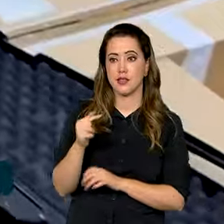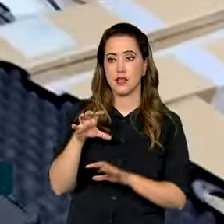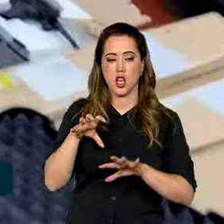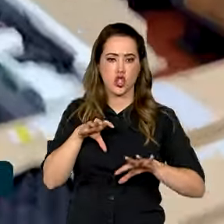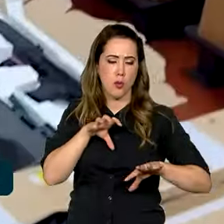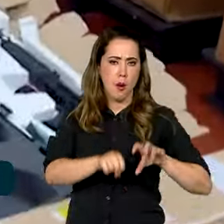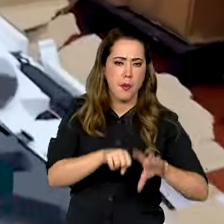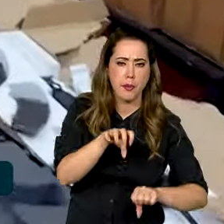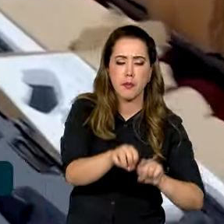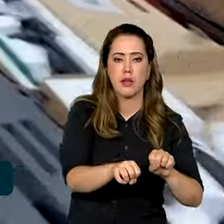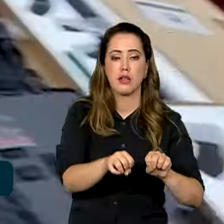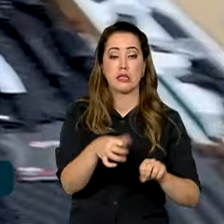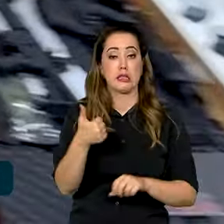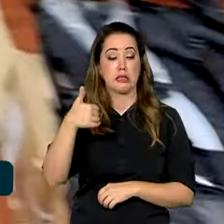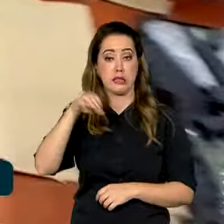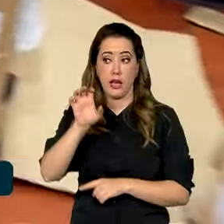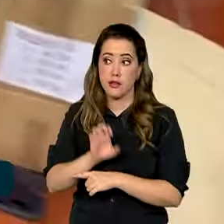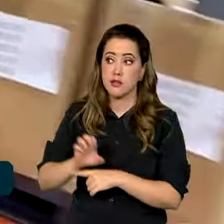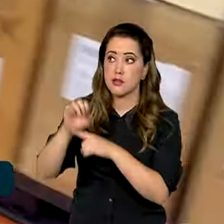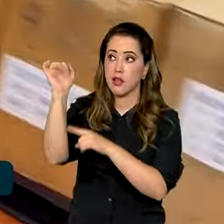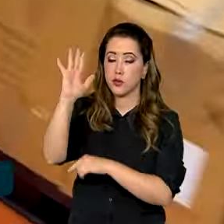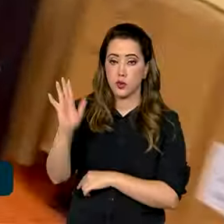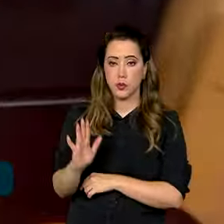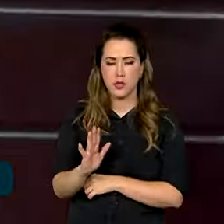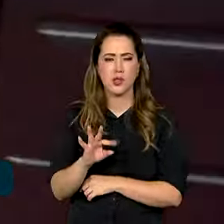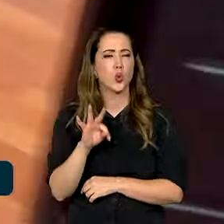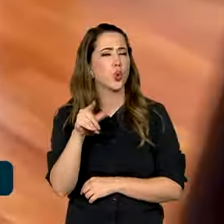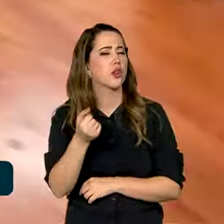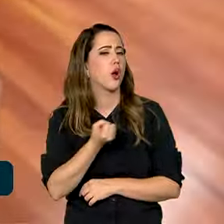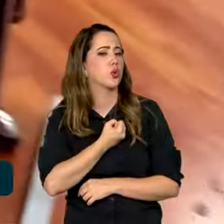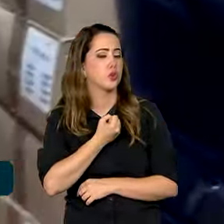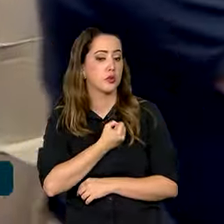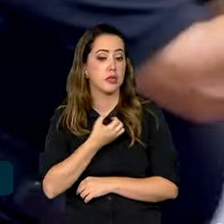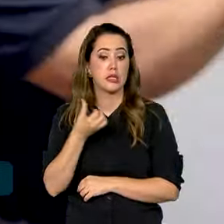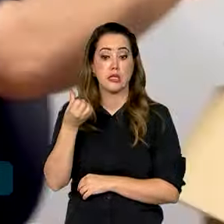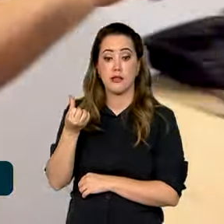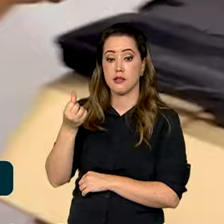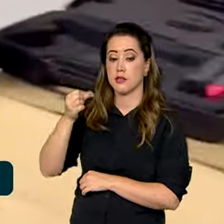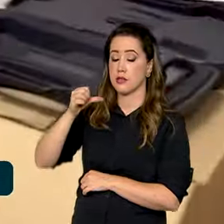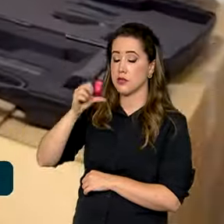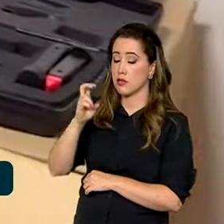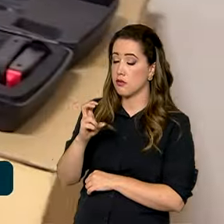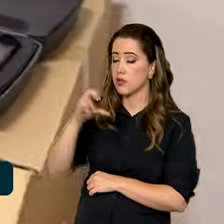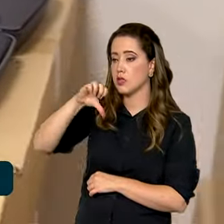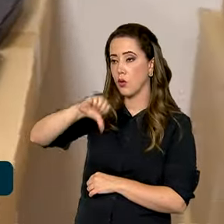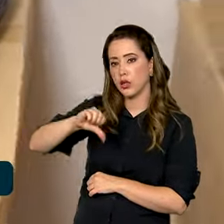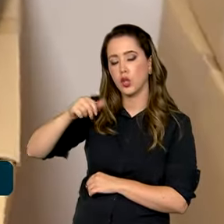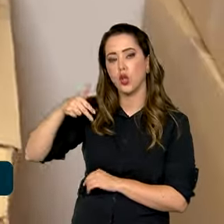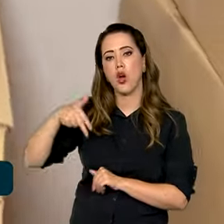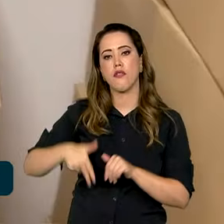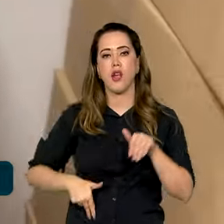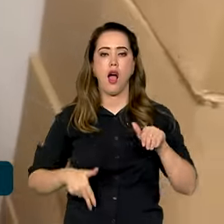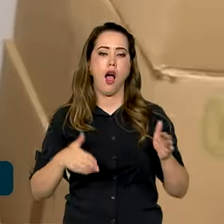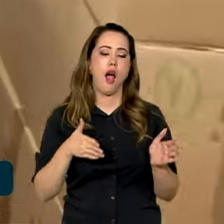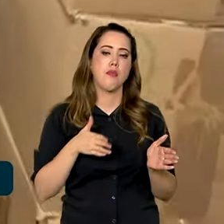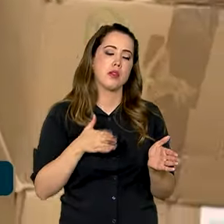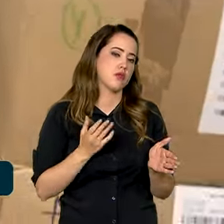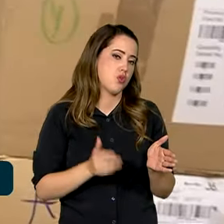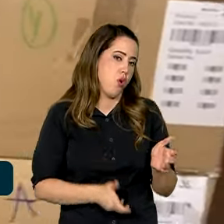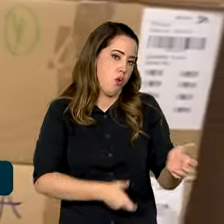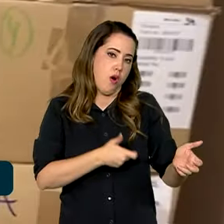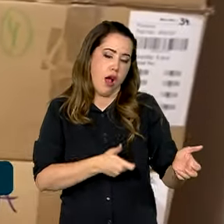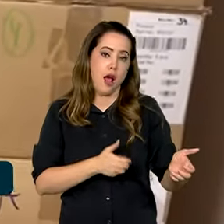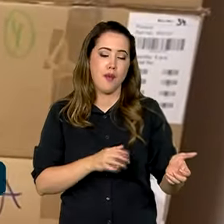brasileiros totalizando 659 armas em comum todas eram da empresa